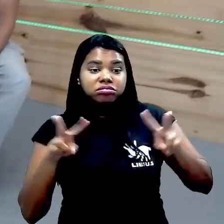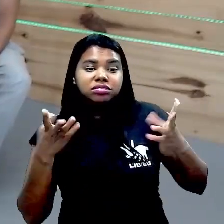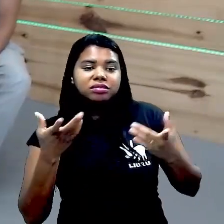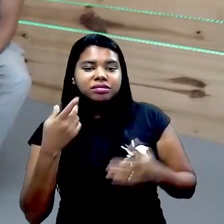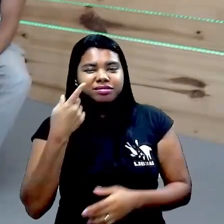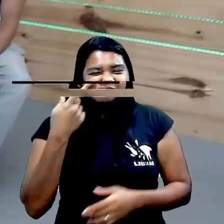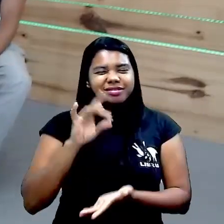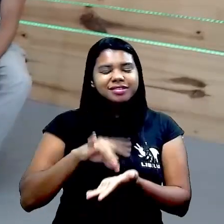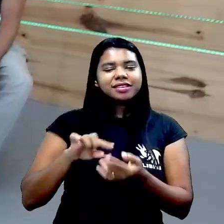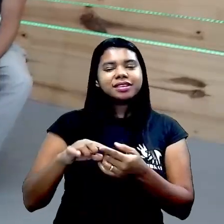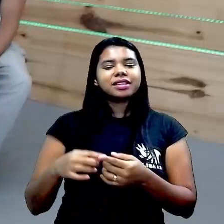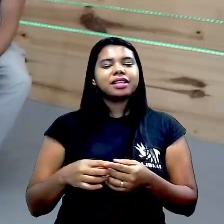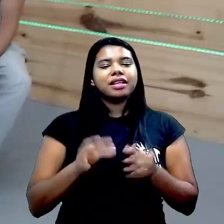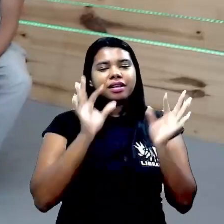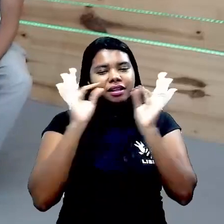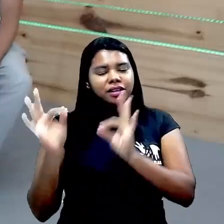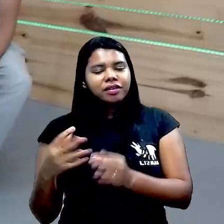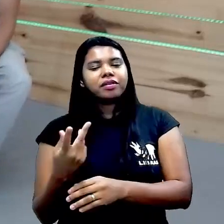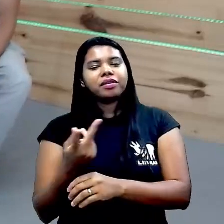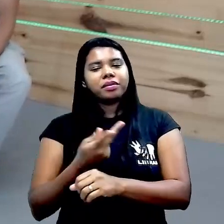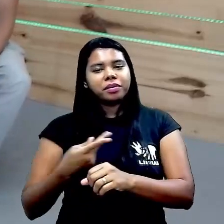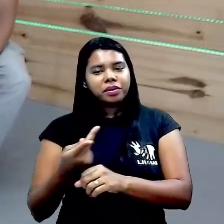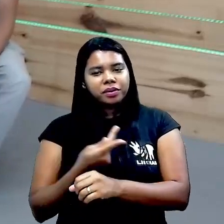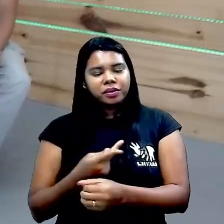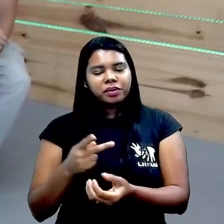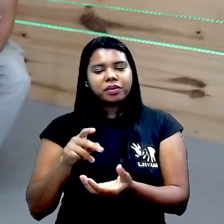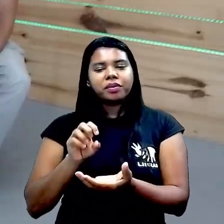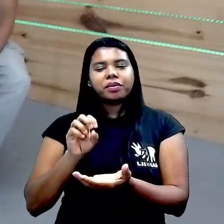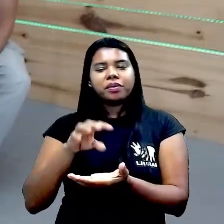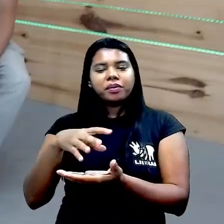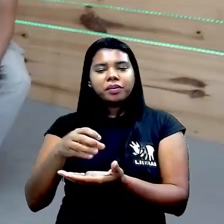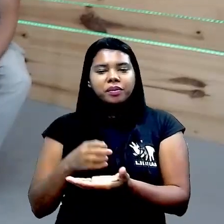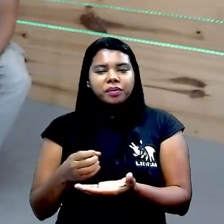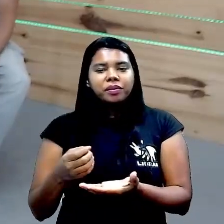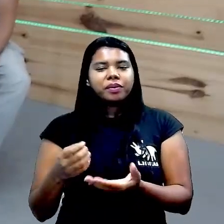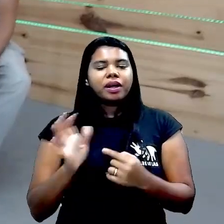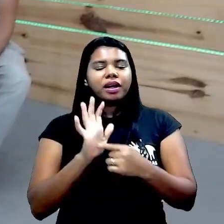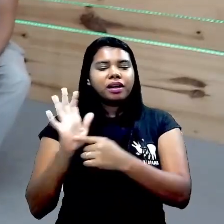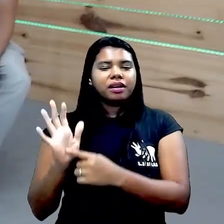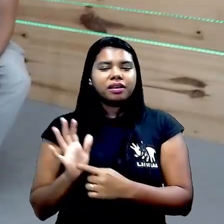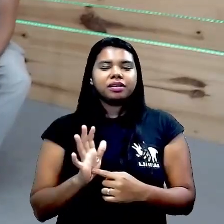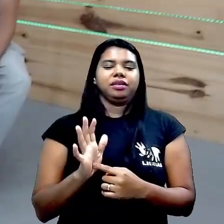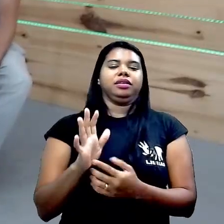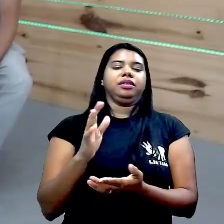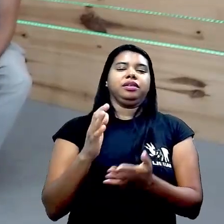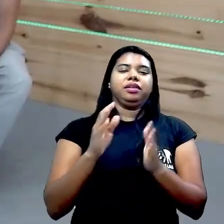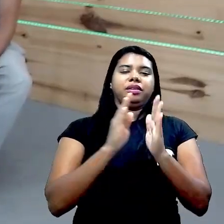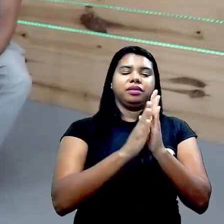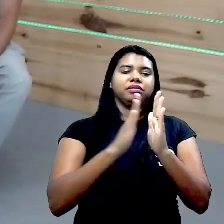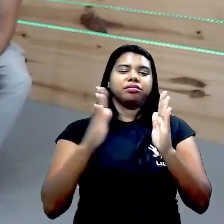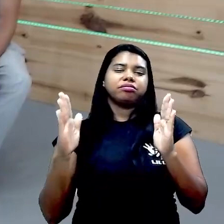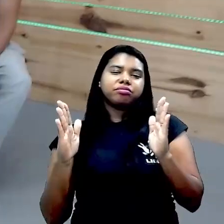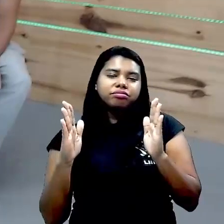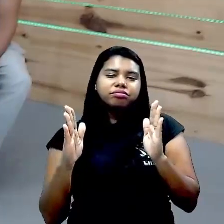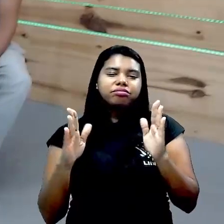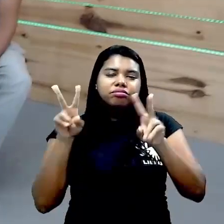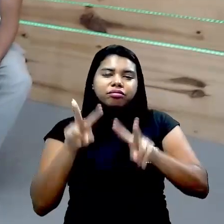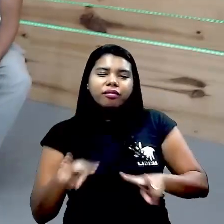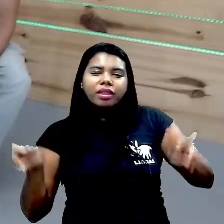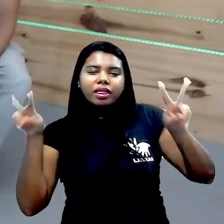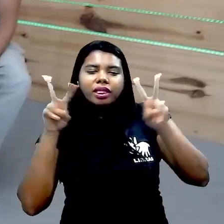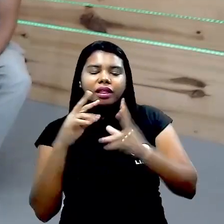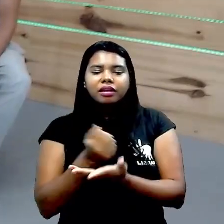no GitHub e procure lá por Etepac Game. Você vai estar lá com todo o framework utilizado, todas as bibliotecas, para você